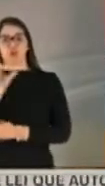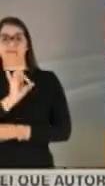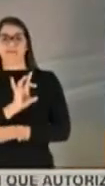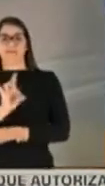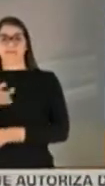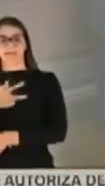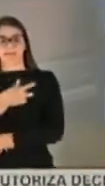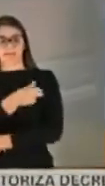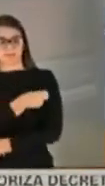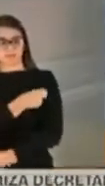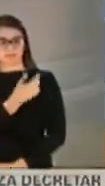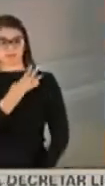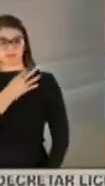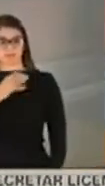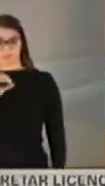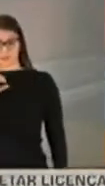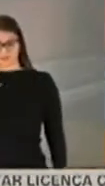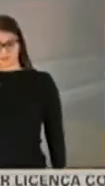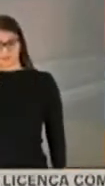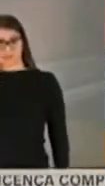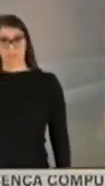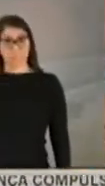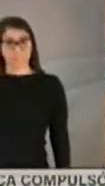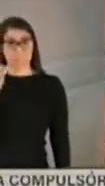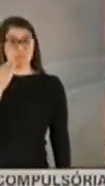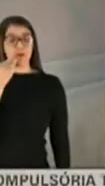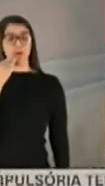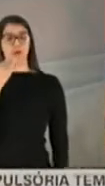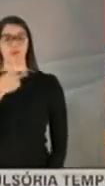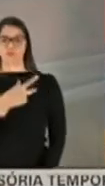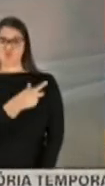de 400 milhões de doses